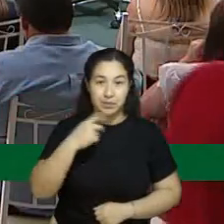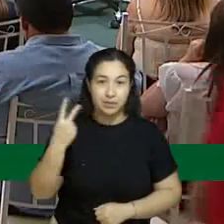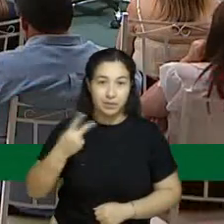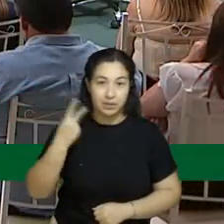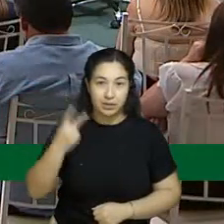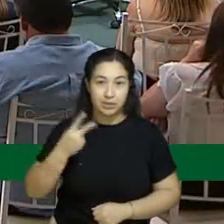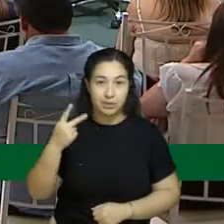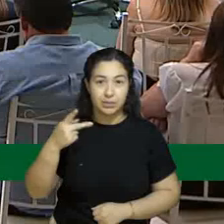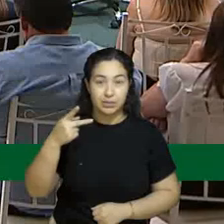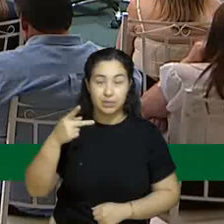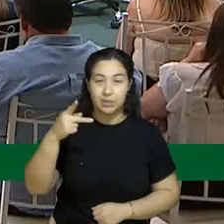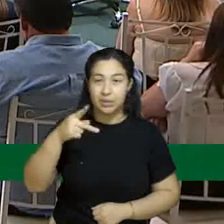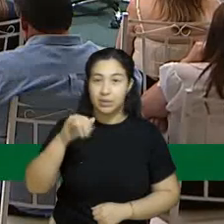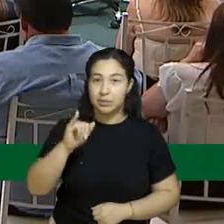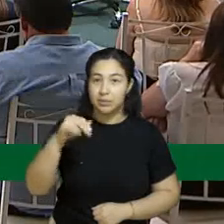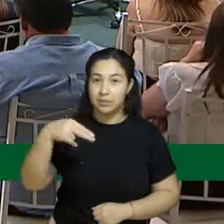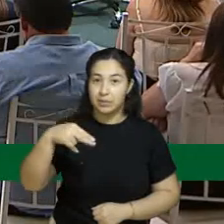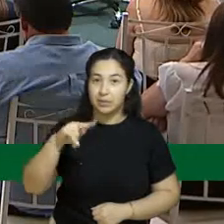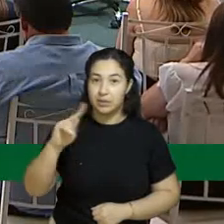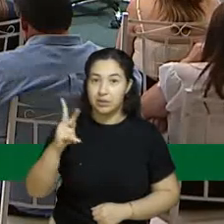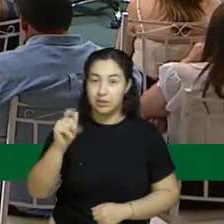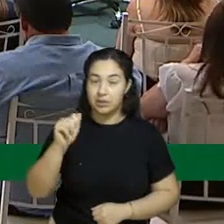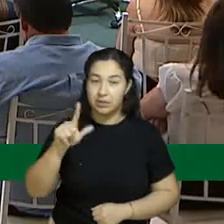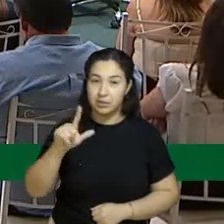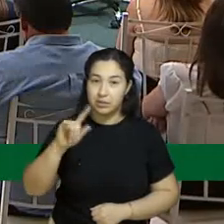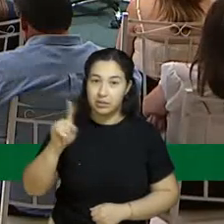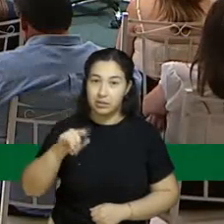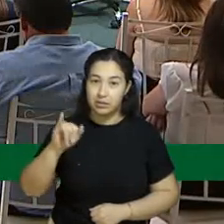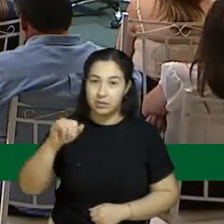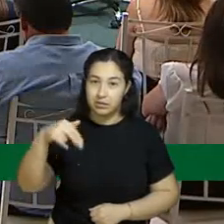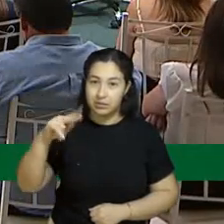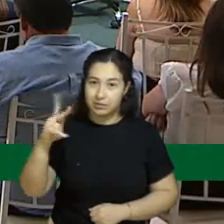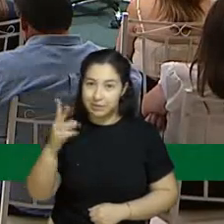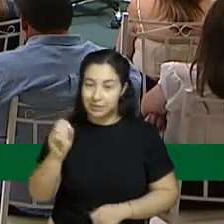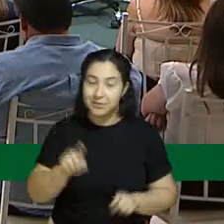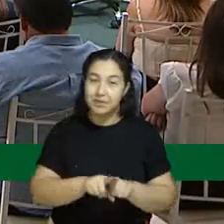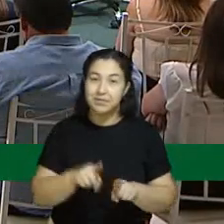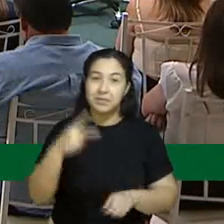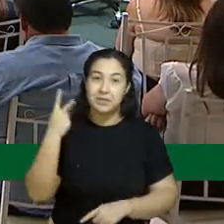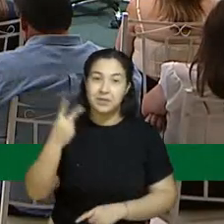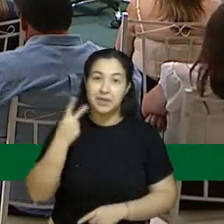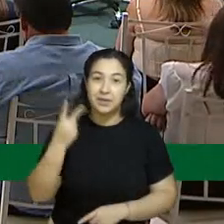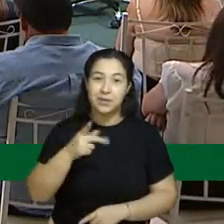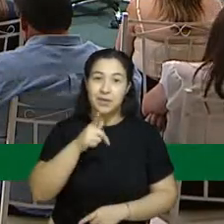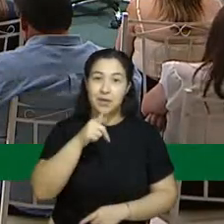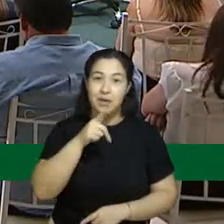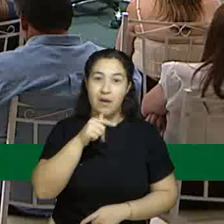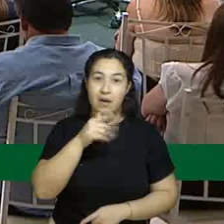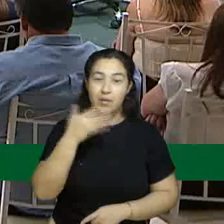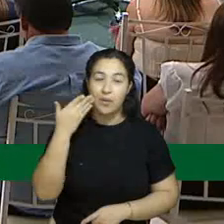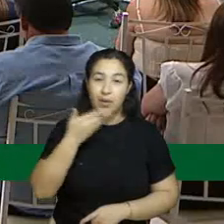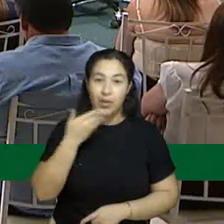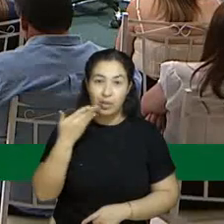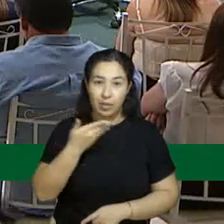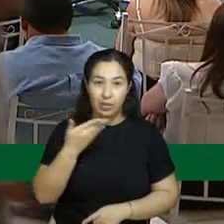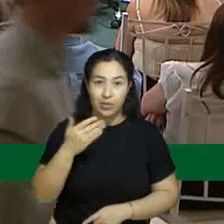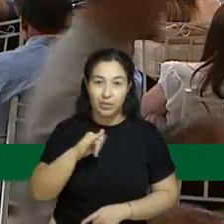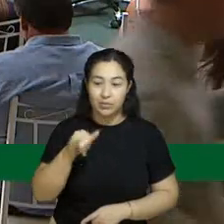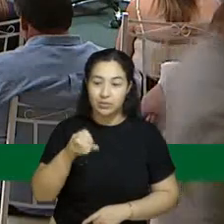Pinhãozinho, presidente da ACAMOSC, Franciele Verlang. Senhor vereador do município de Água Doce, Jorge